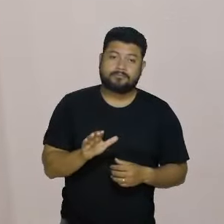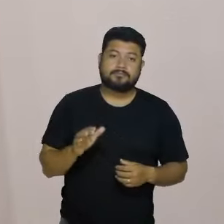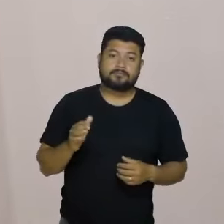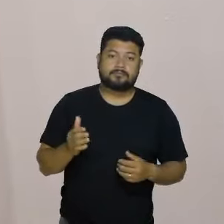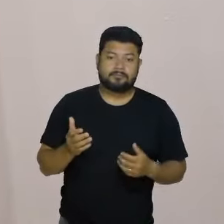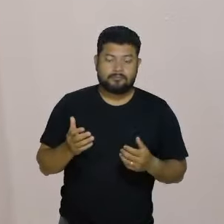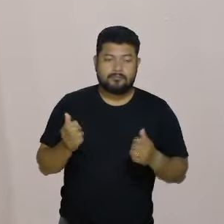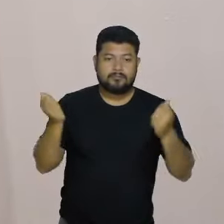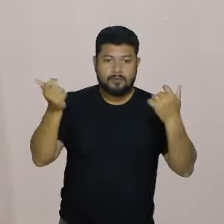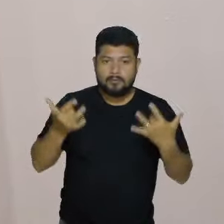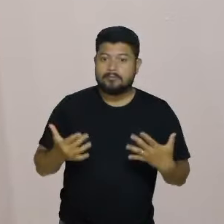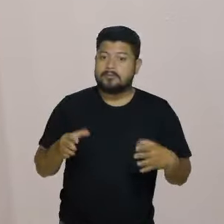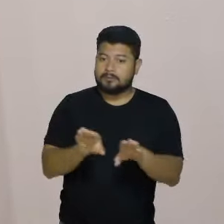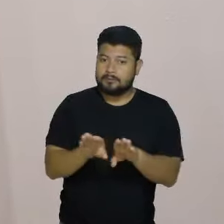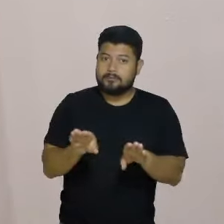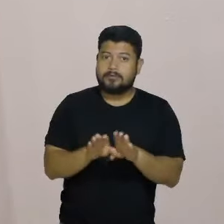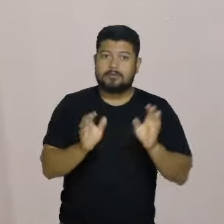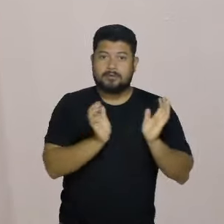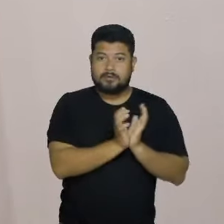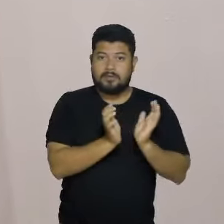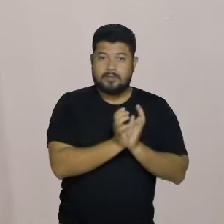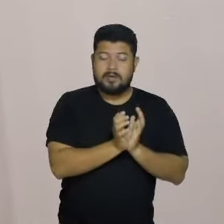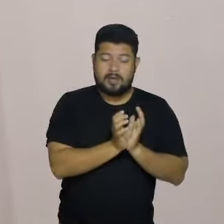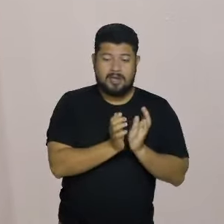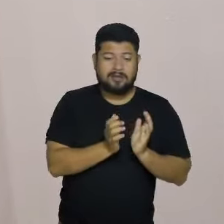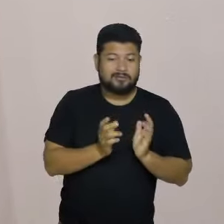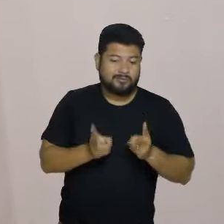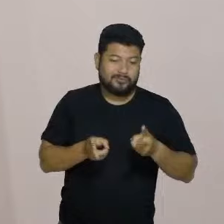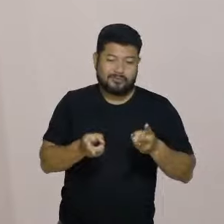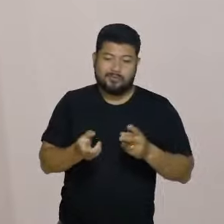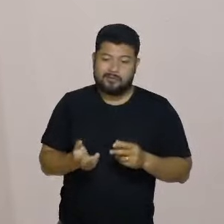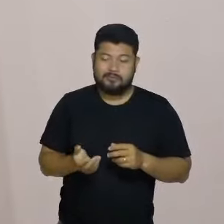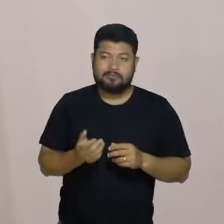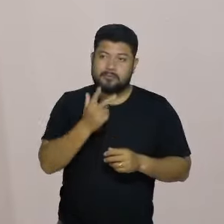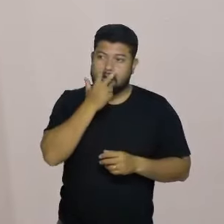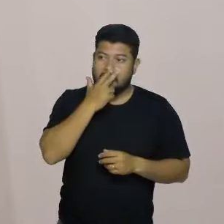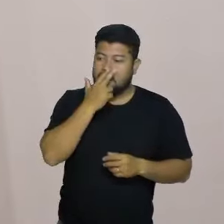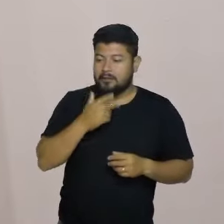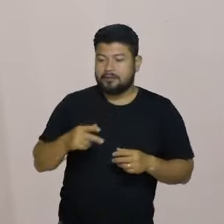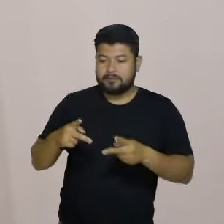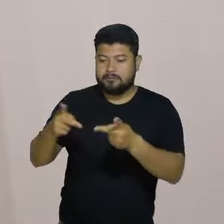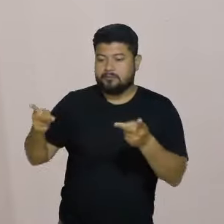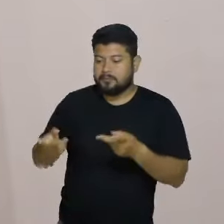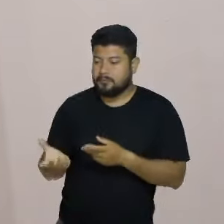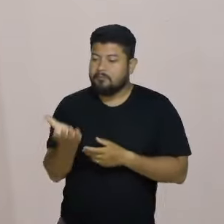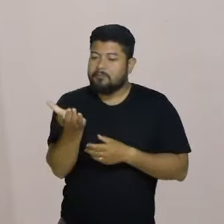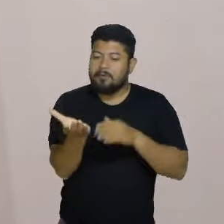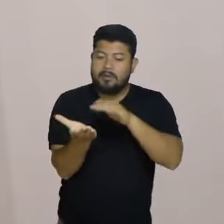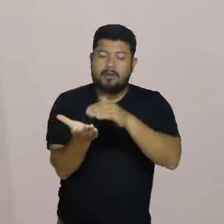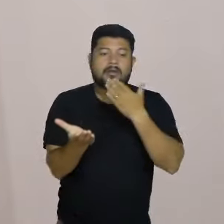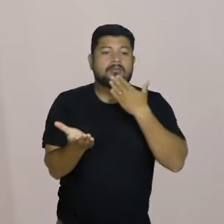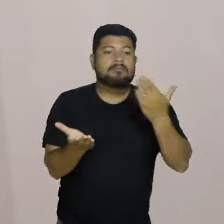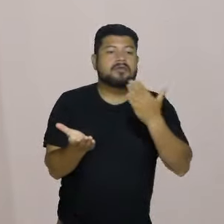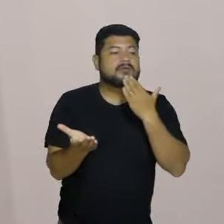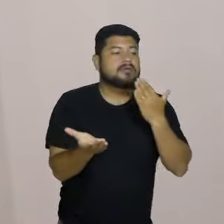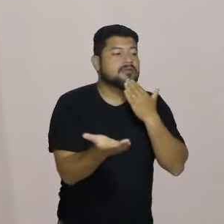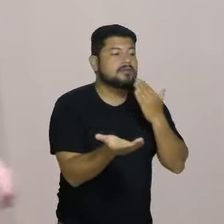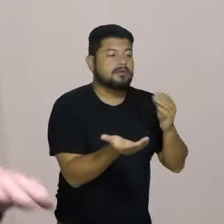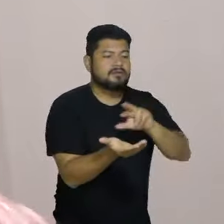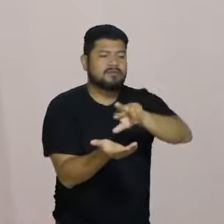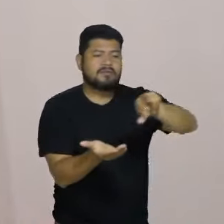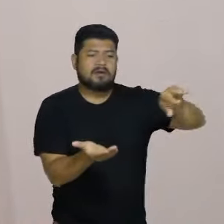as APAES vivem ainda de pires na mão quando se busca recursos para investimento e